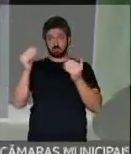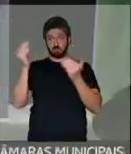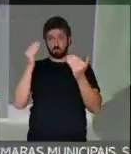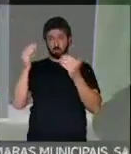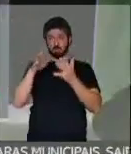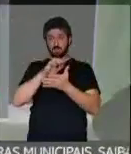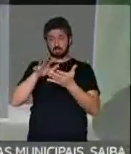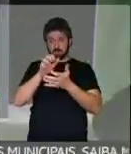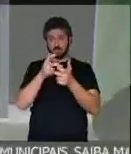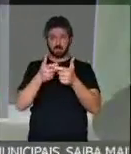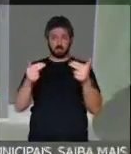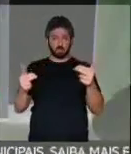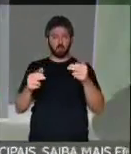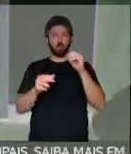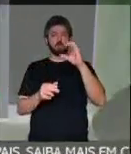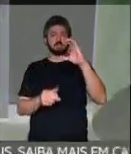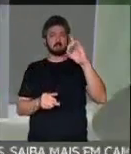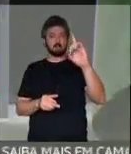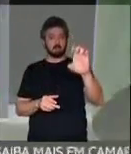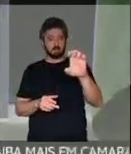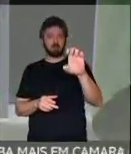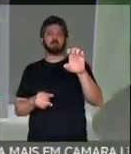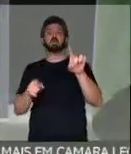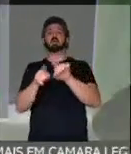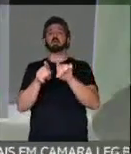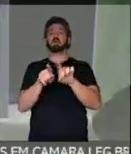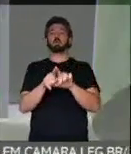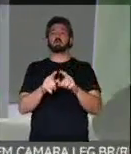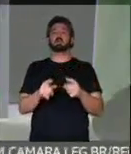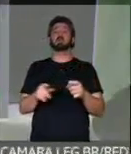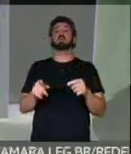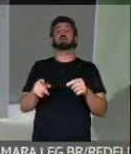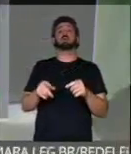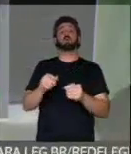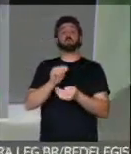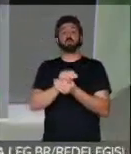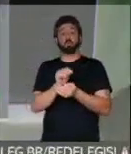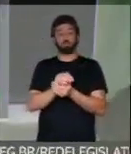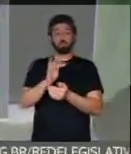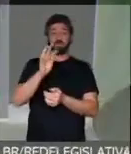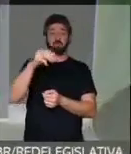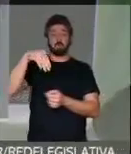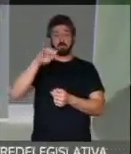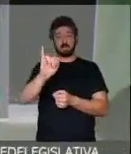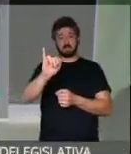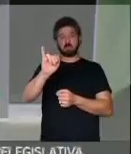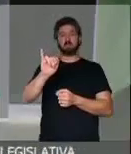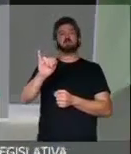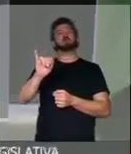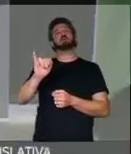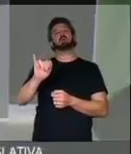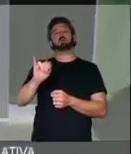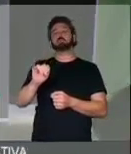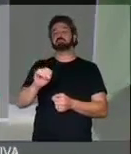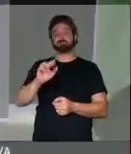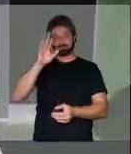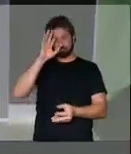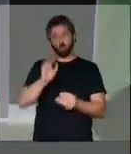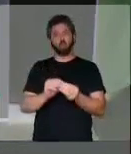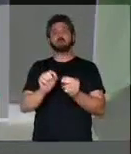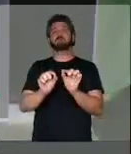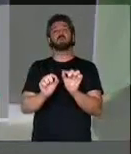esses dados com a OCDE e comparado os dados com o próprio Fundo Monetário Internacional, chegou-se à